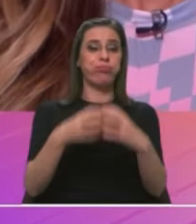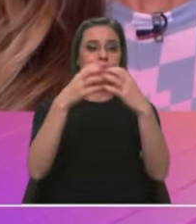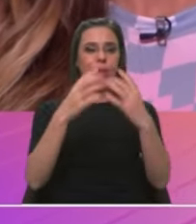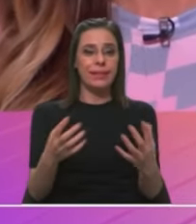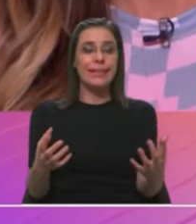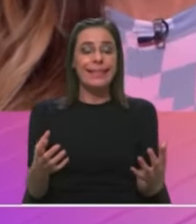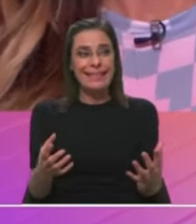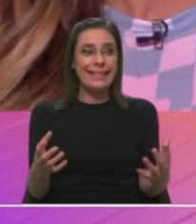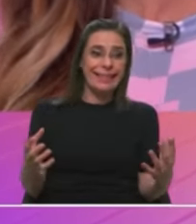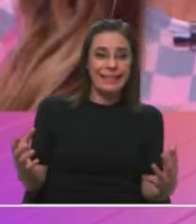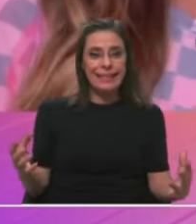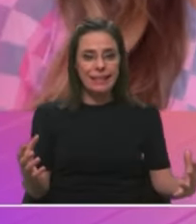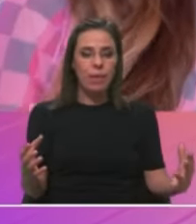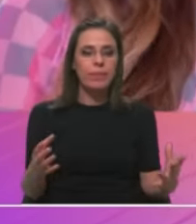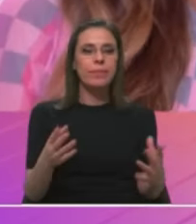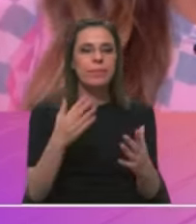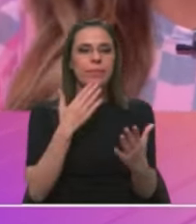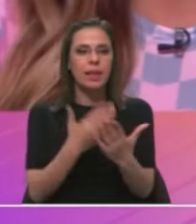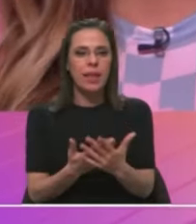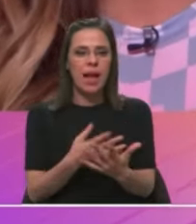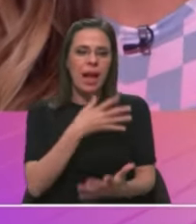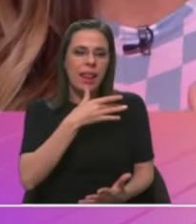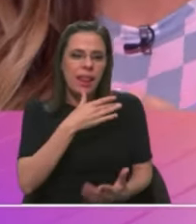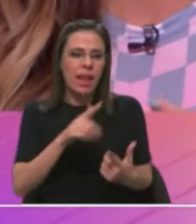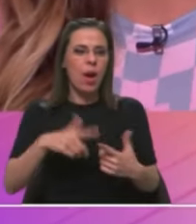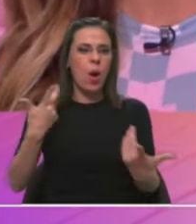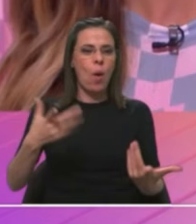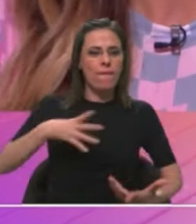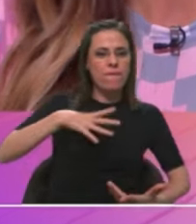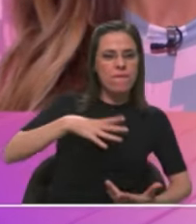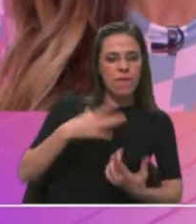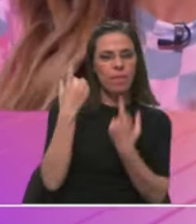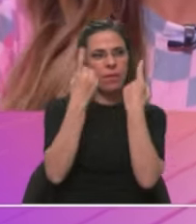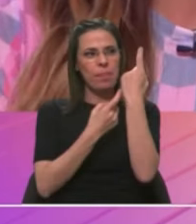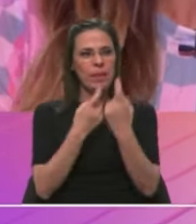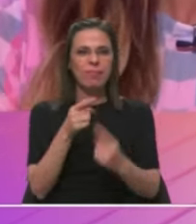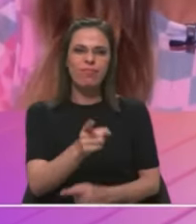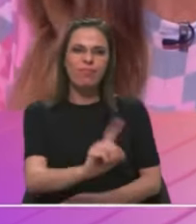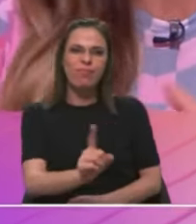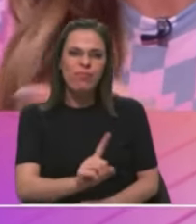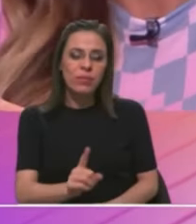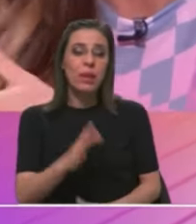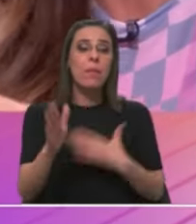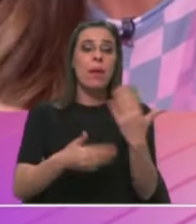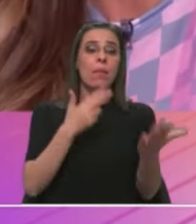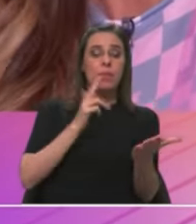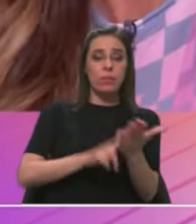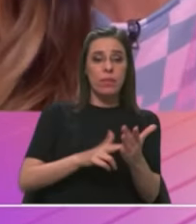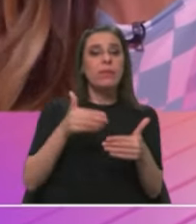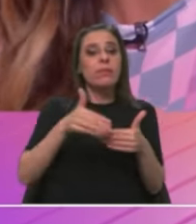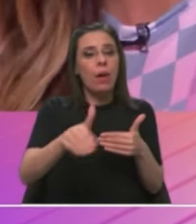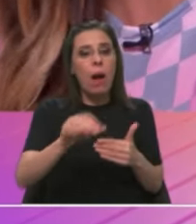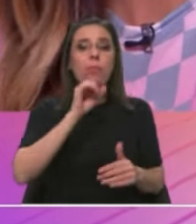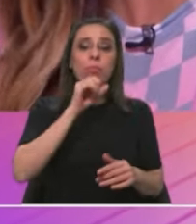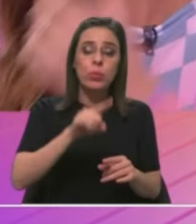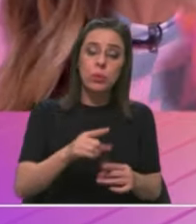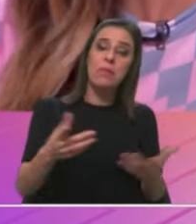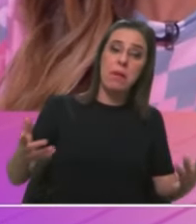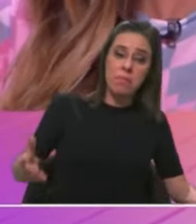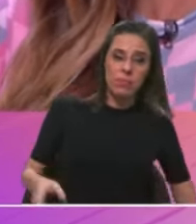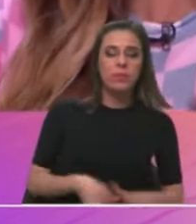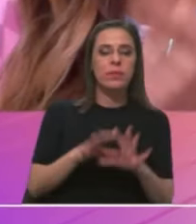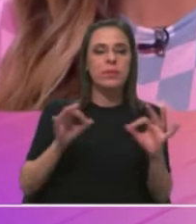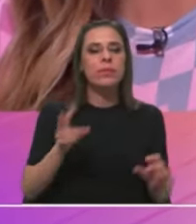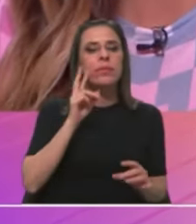vai ou que que os vai deixar constrangidos ou que vão pensar que não é aquilo mas que depois na verdade mais à frente se calhar até é como